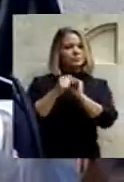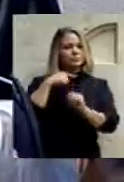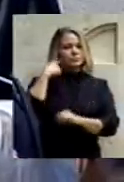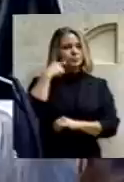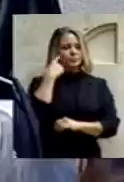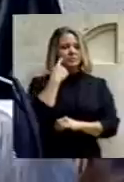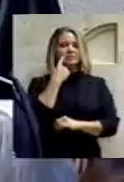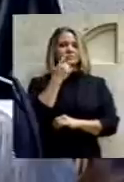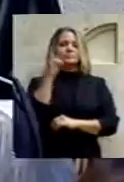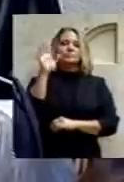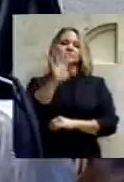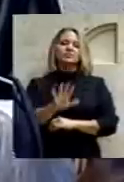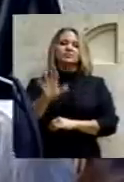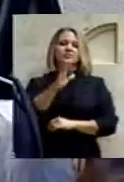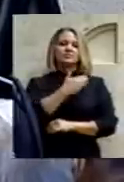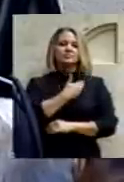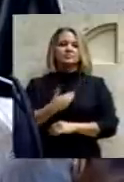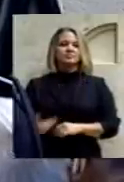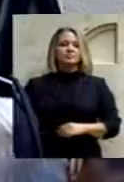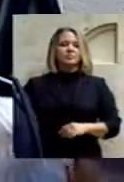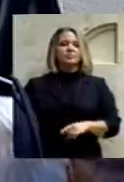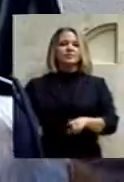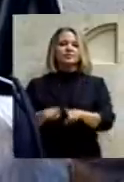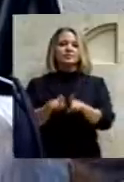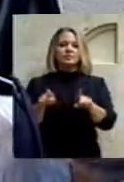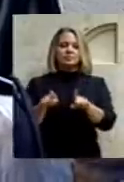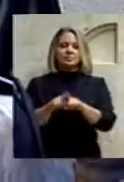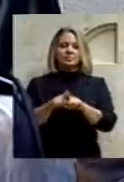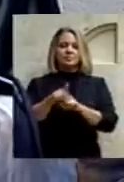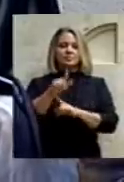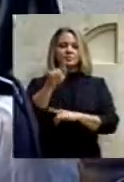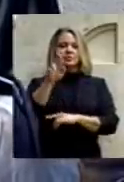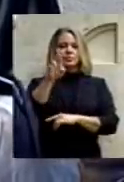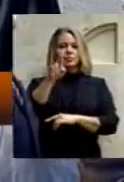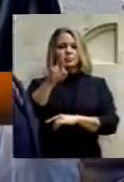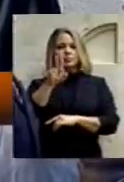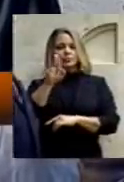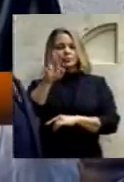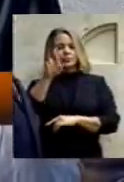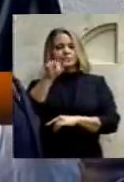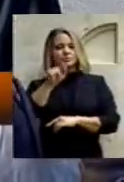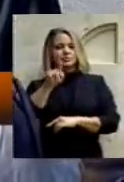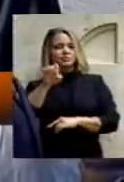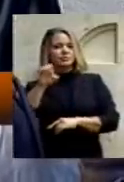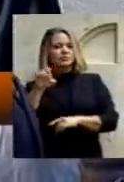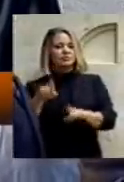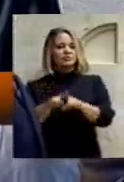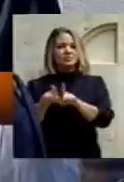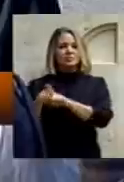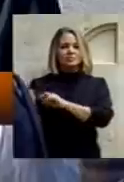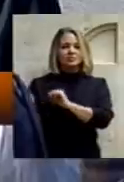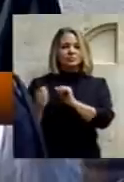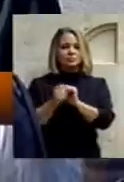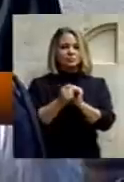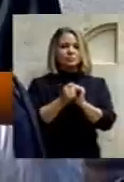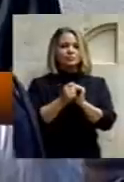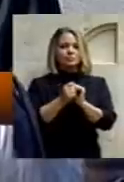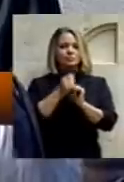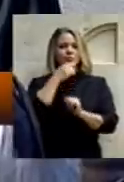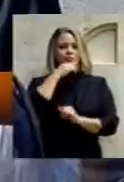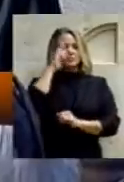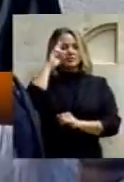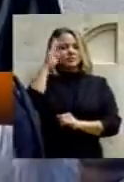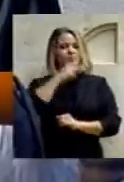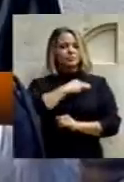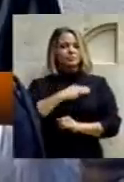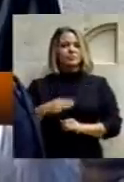da República, Dr. Roberto Monteiro Gurgel dos Santos, sob a presidência do excelentíssimo senhor